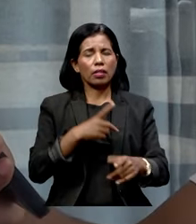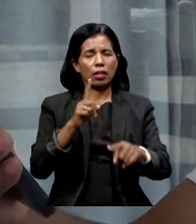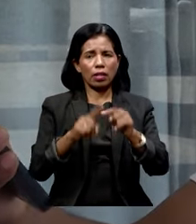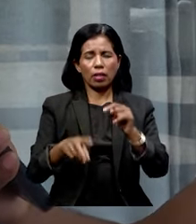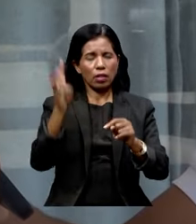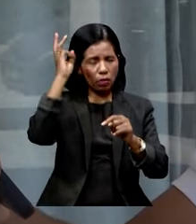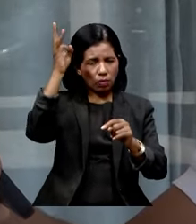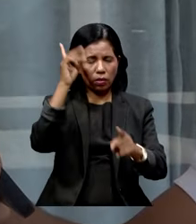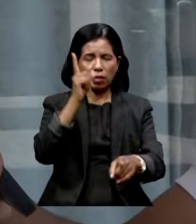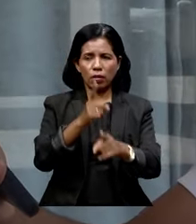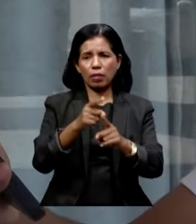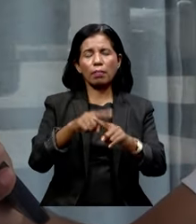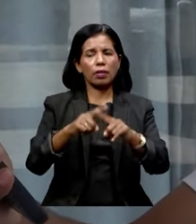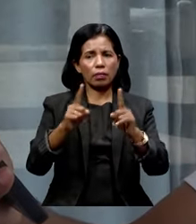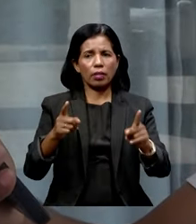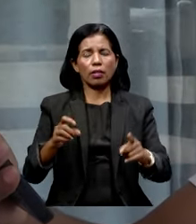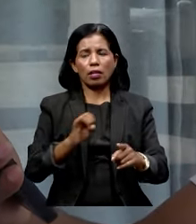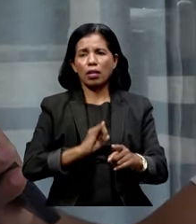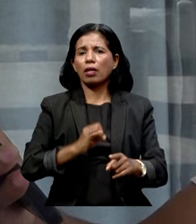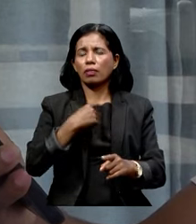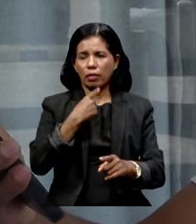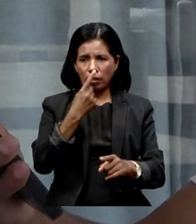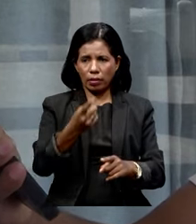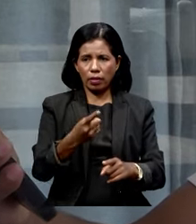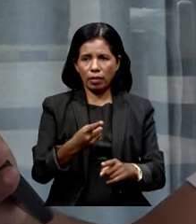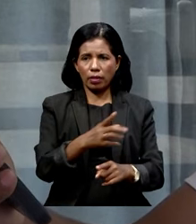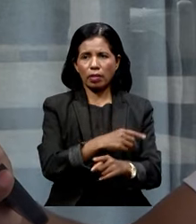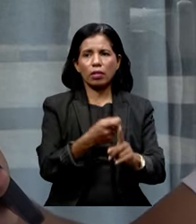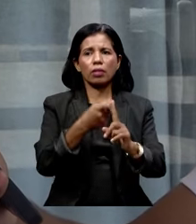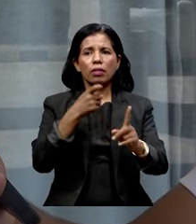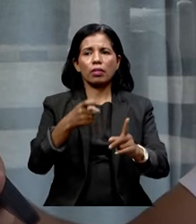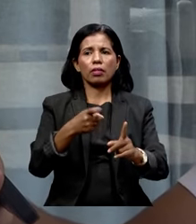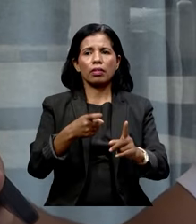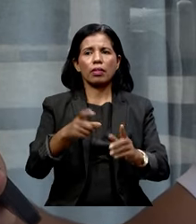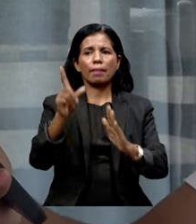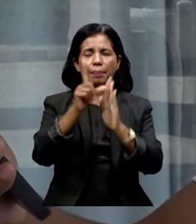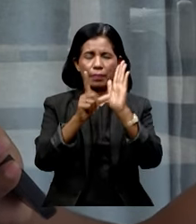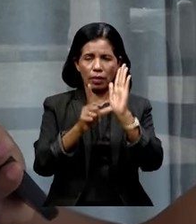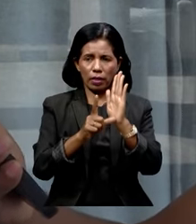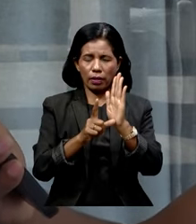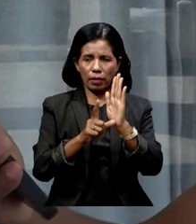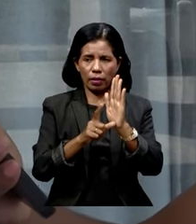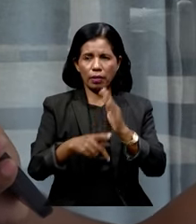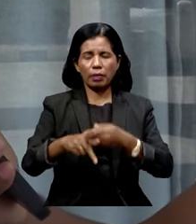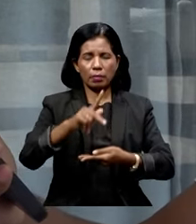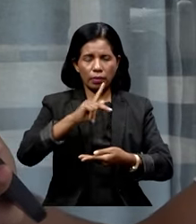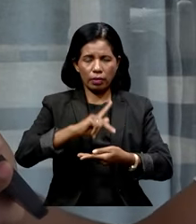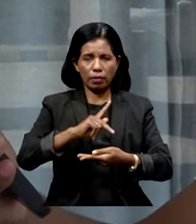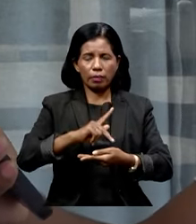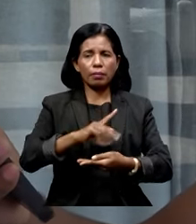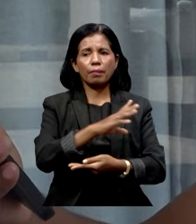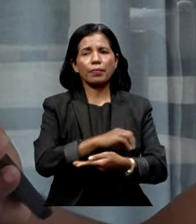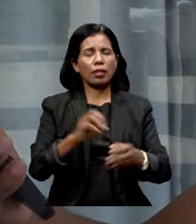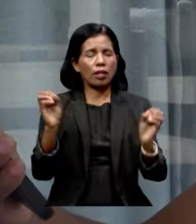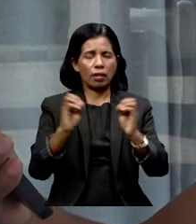preocupado liu, mai be haudian em termos de existência lei própria ba proteção investimento ne